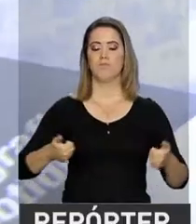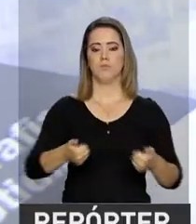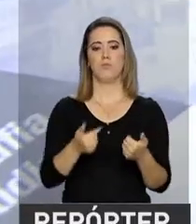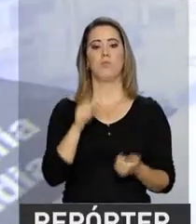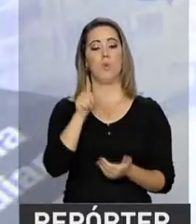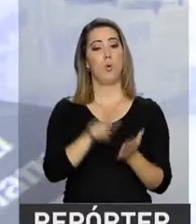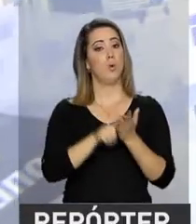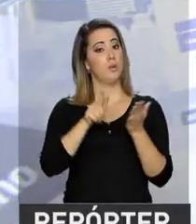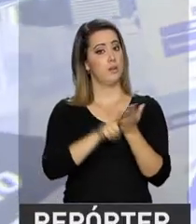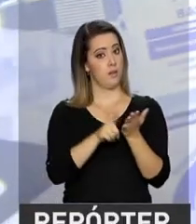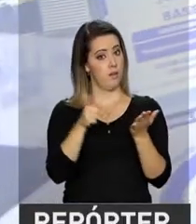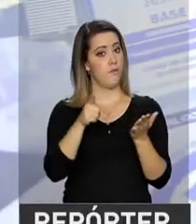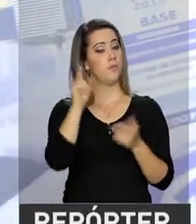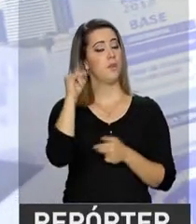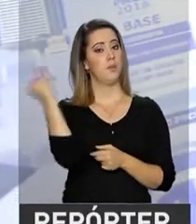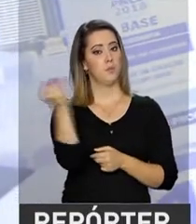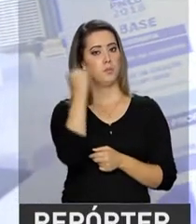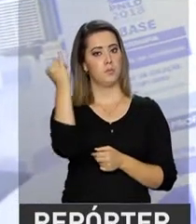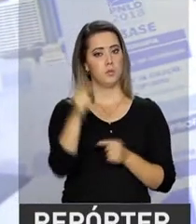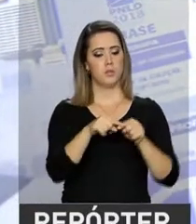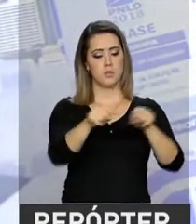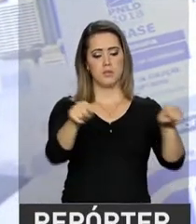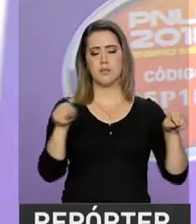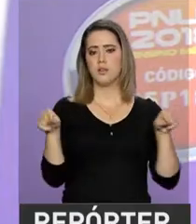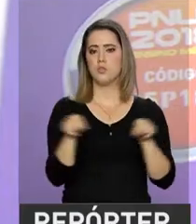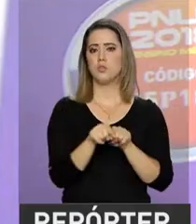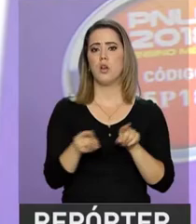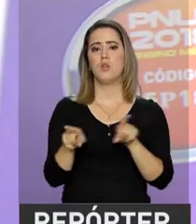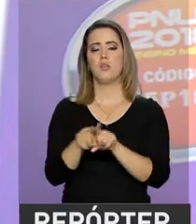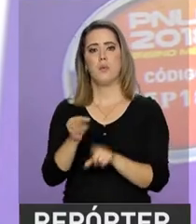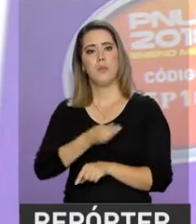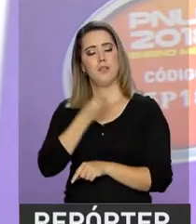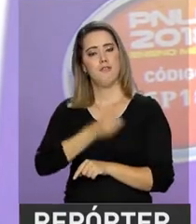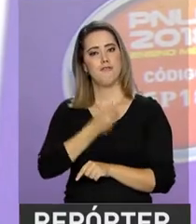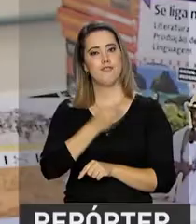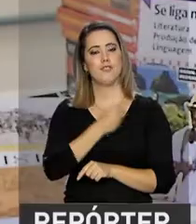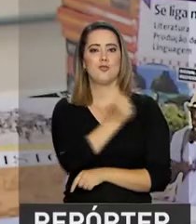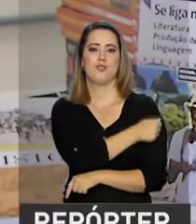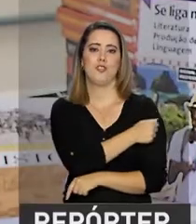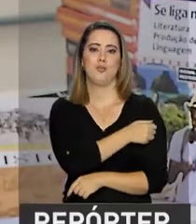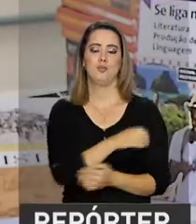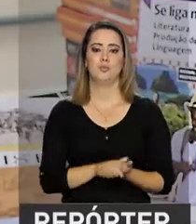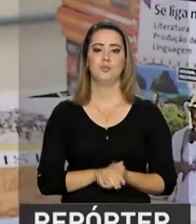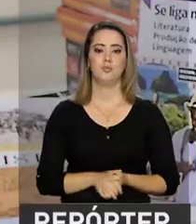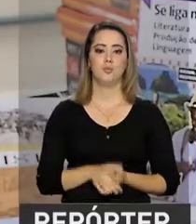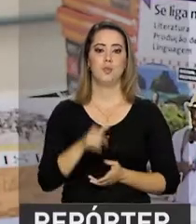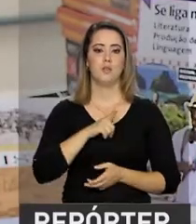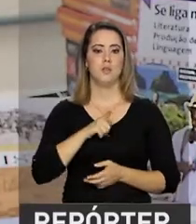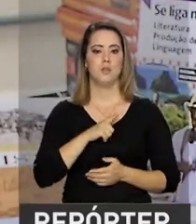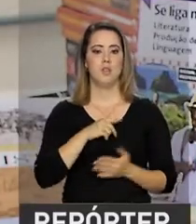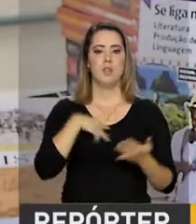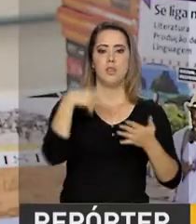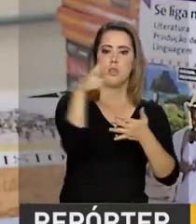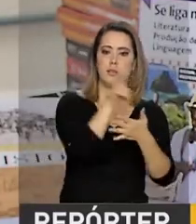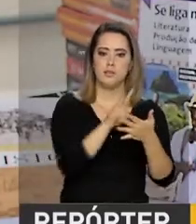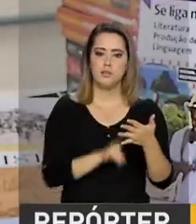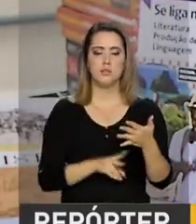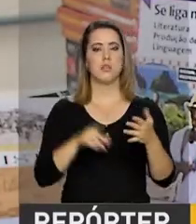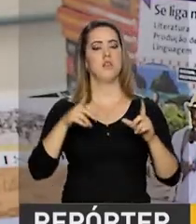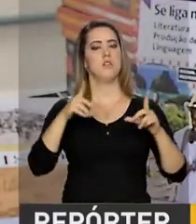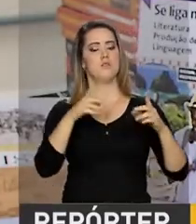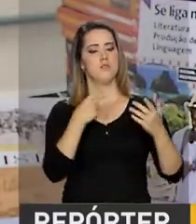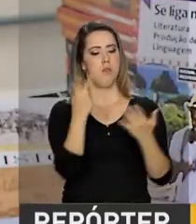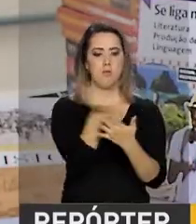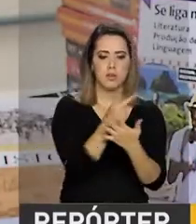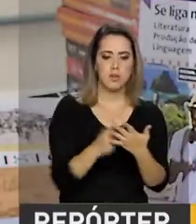livros são materiais importantes tanto na sala de aula quanto na vida dos estudantes ele vai ter os textos ele vai ter as imagens ele